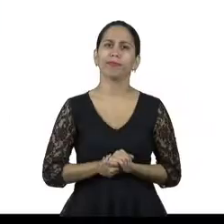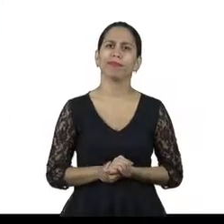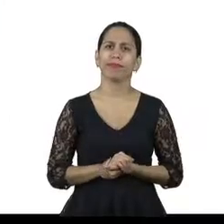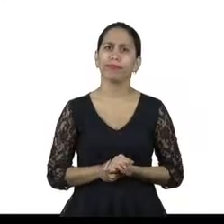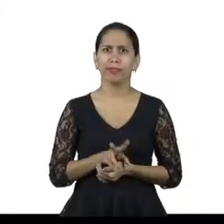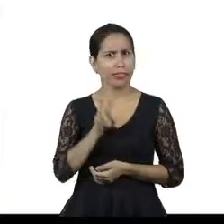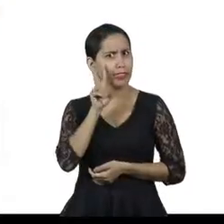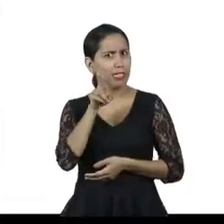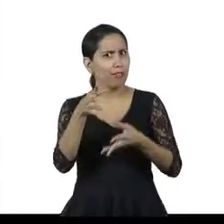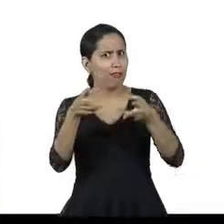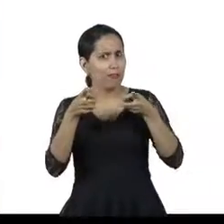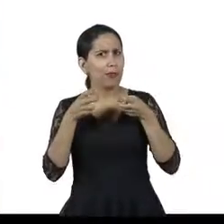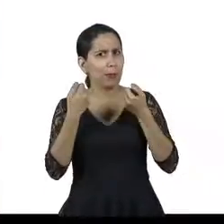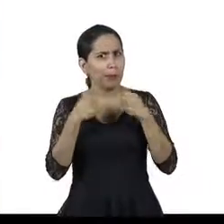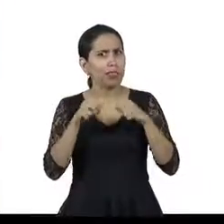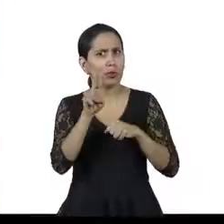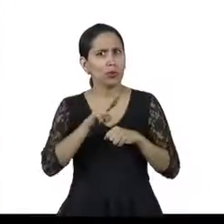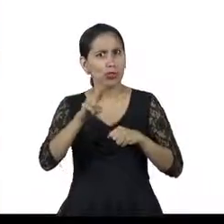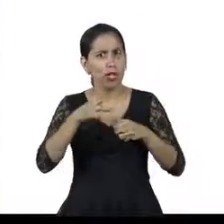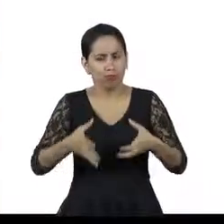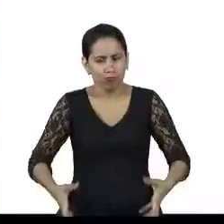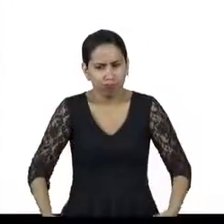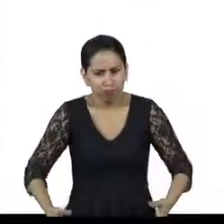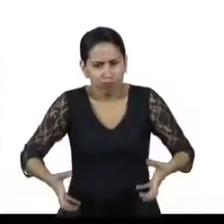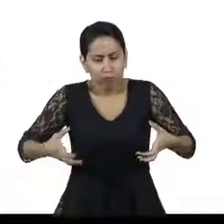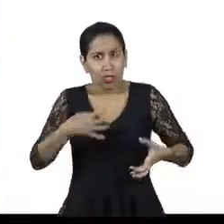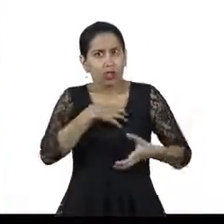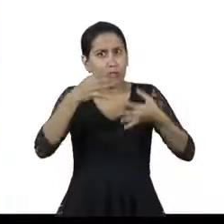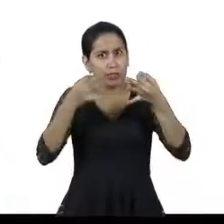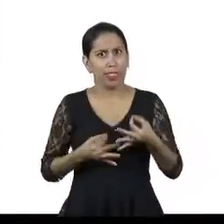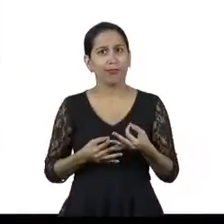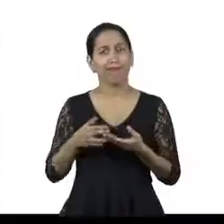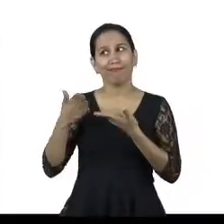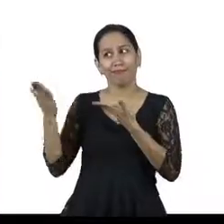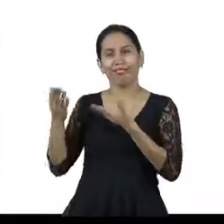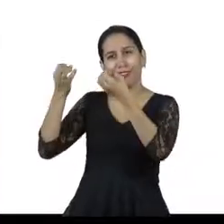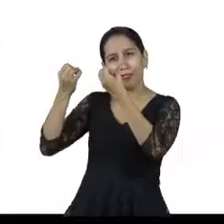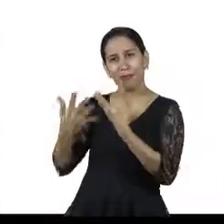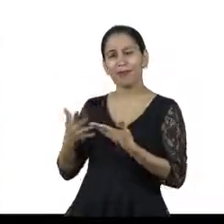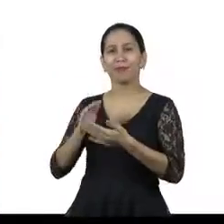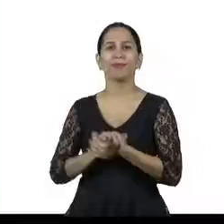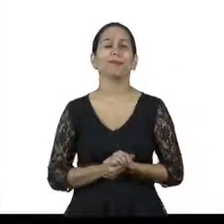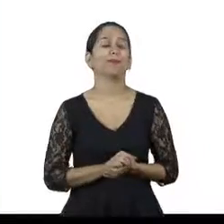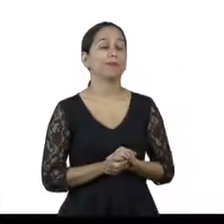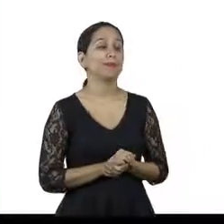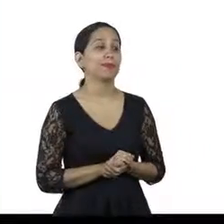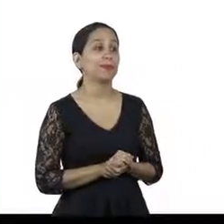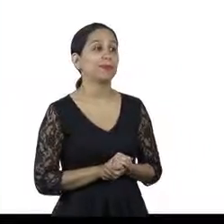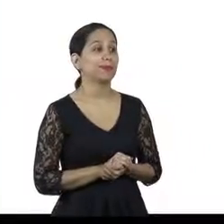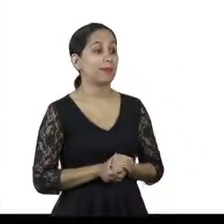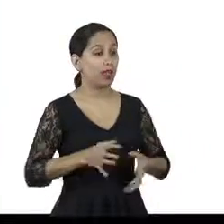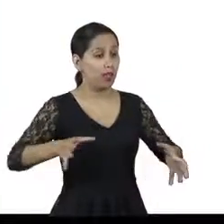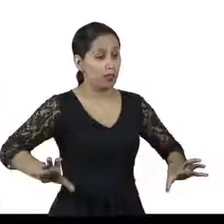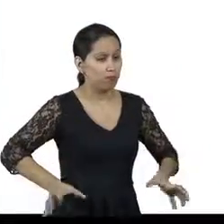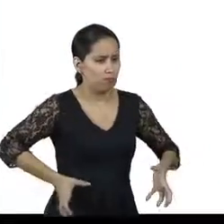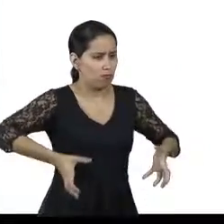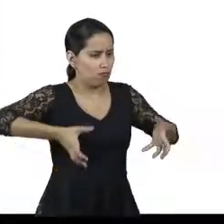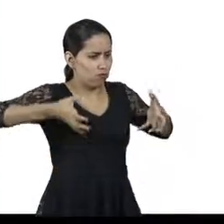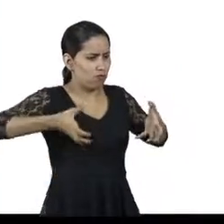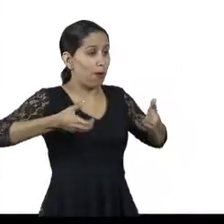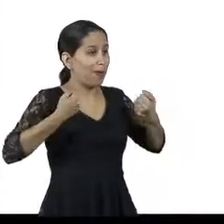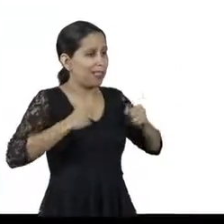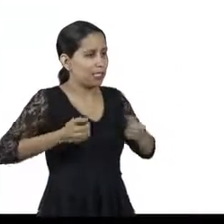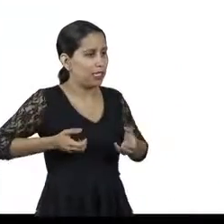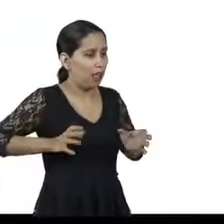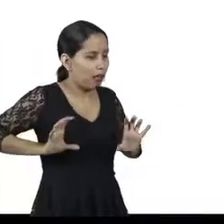acidentes. Agora a Sandra vai dizer como fazer a tarefa na maior segurança. As caixas, elas devem ser arrastadas para a